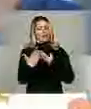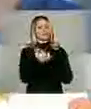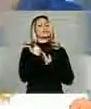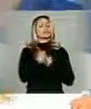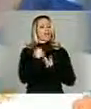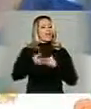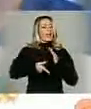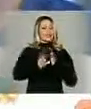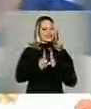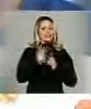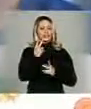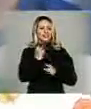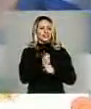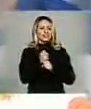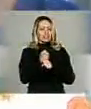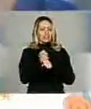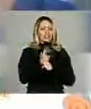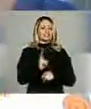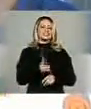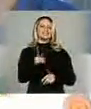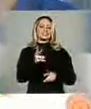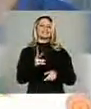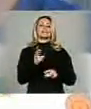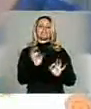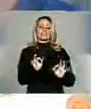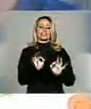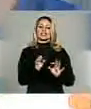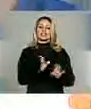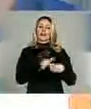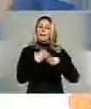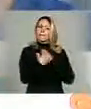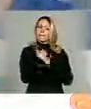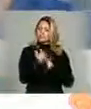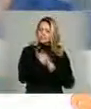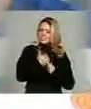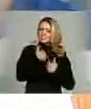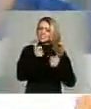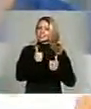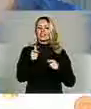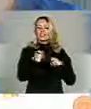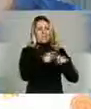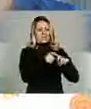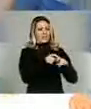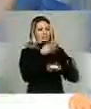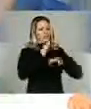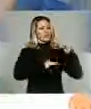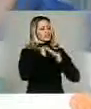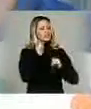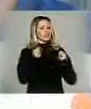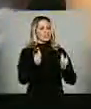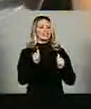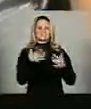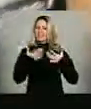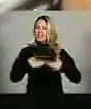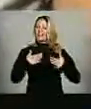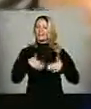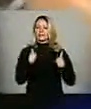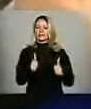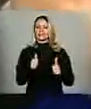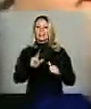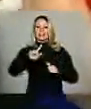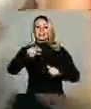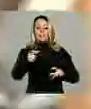instruída, né? O exame foi tranquilo, foi bem instruída pela profissional. Tá tudo tranquilo. Após